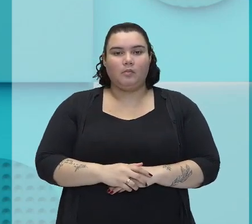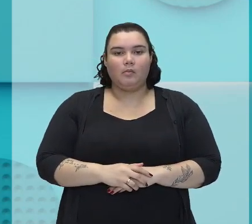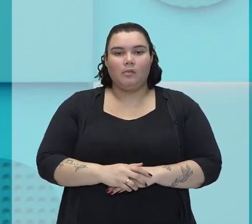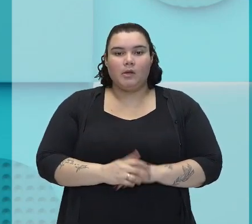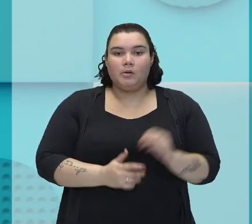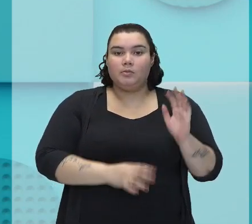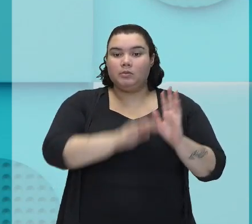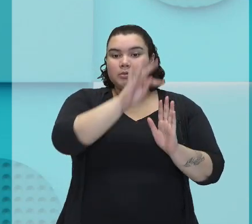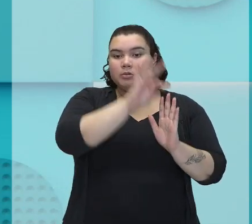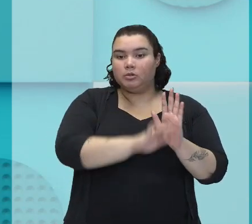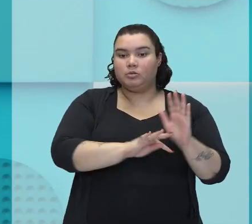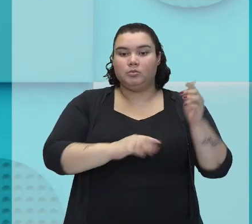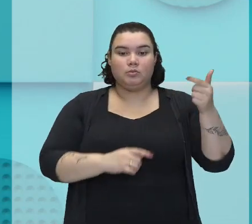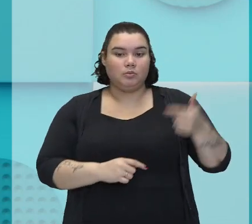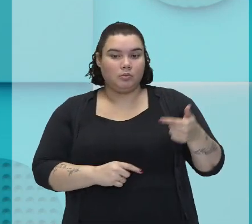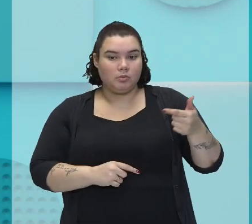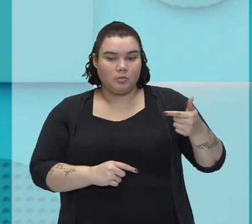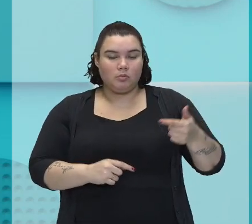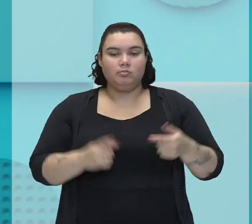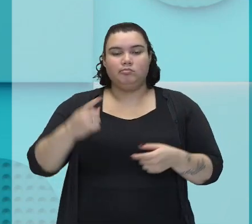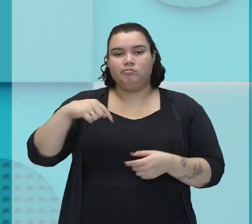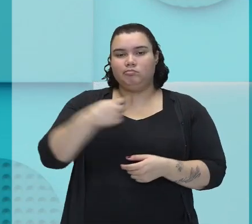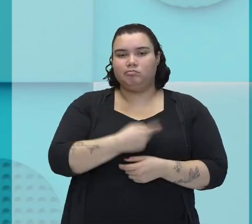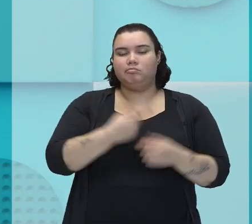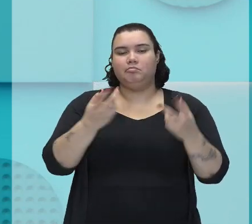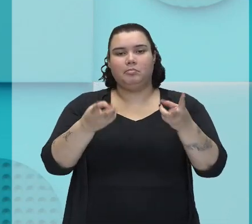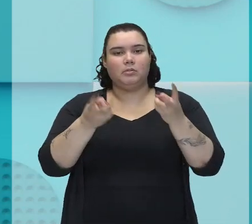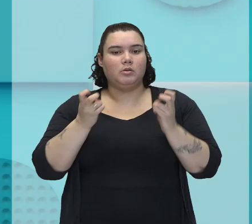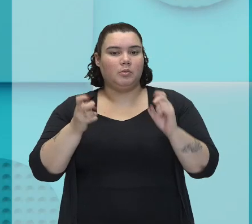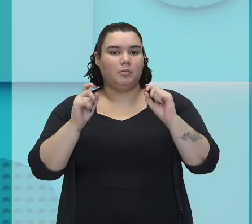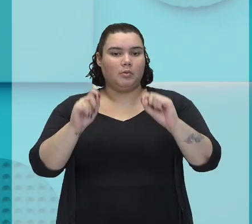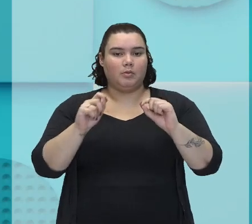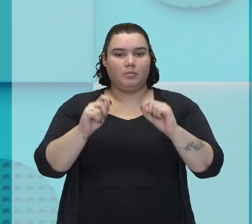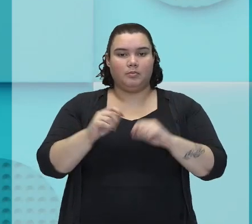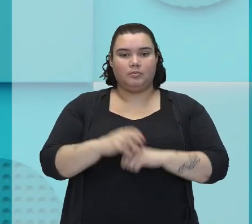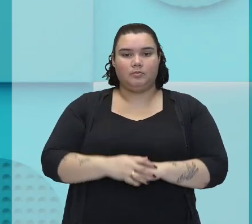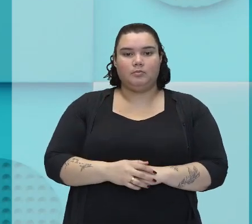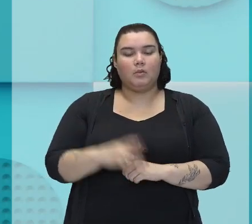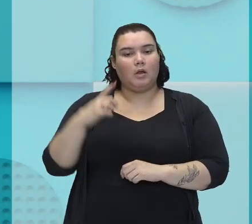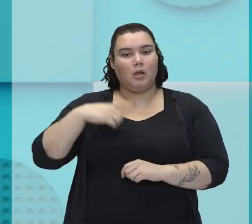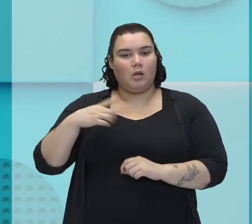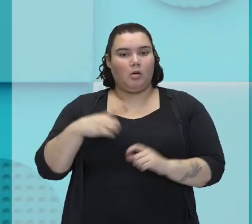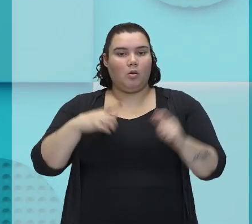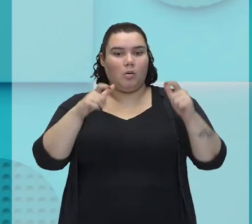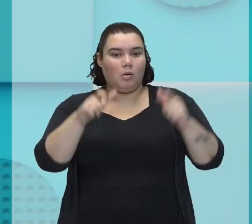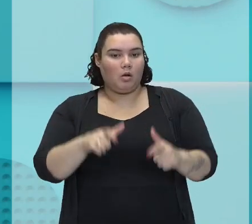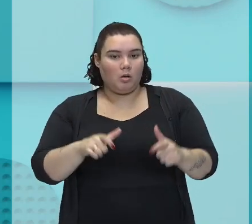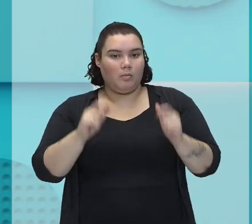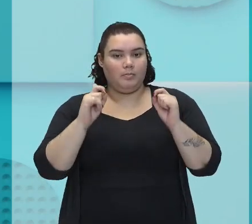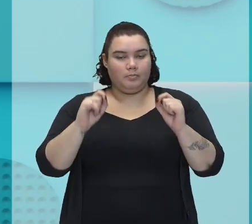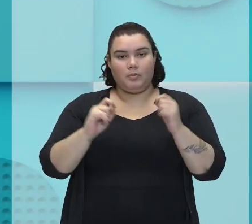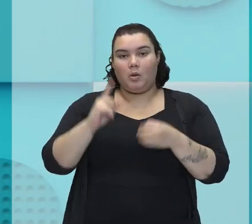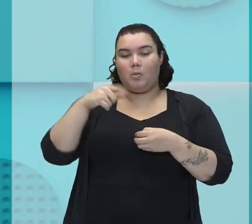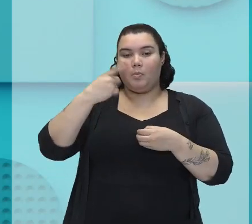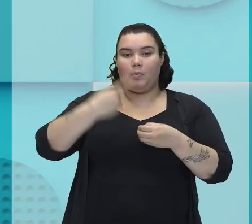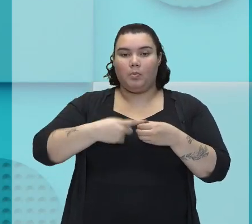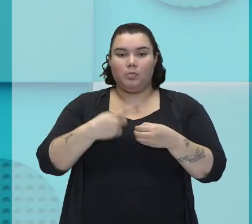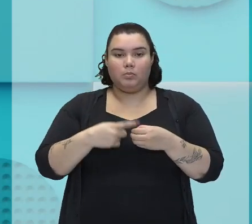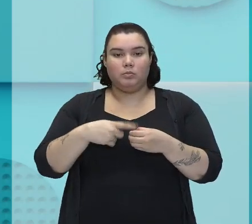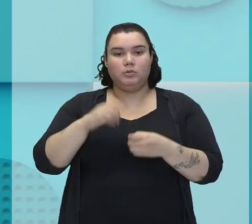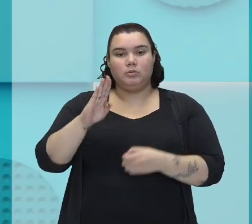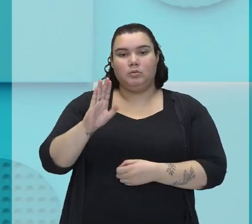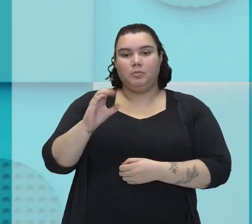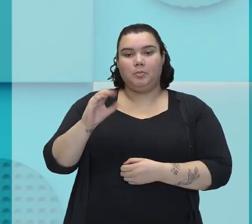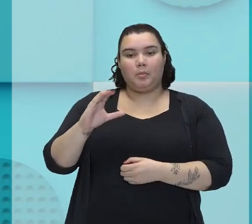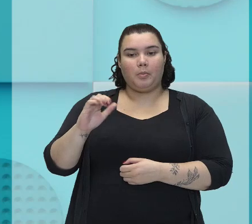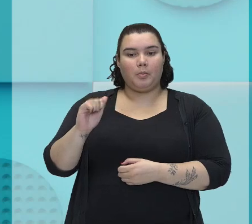texto 2, observamos que lá temos o lugar, que é justamente no município da Boca do